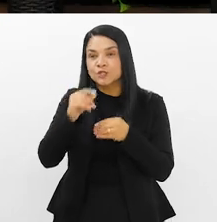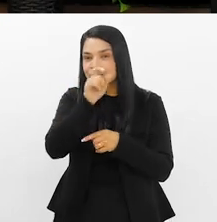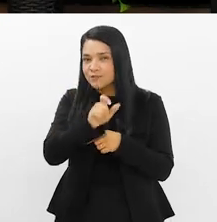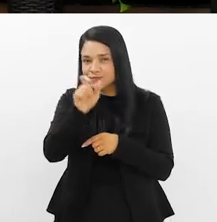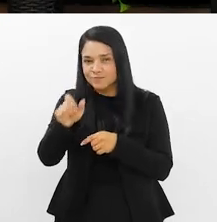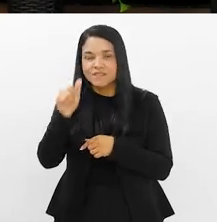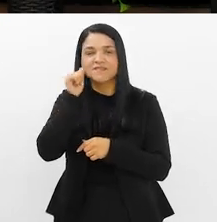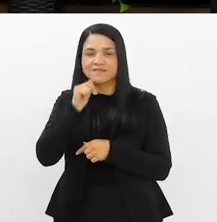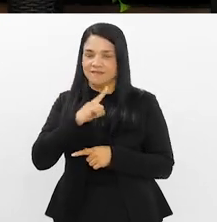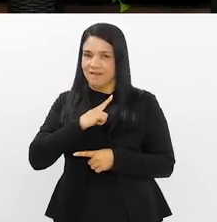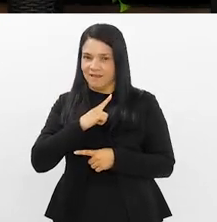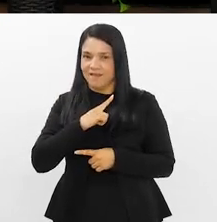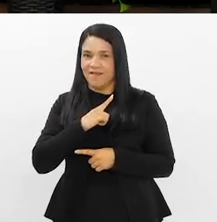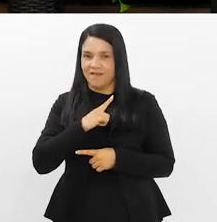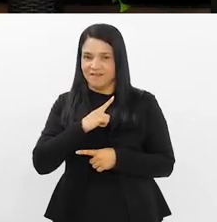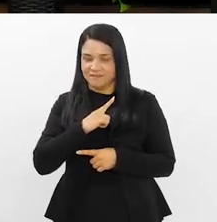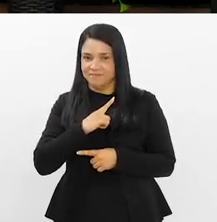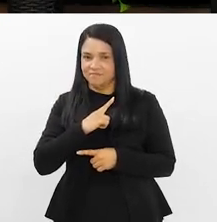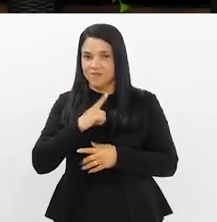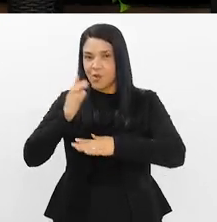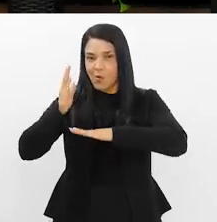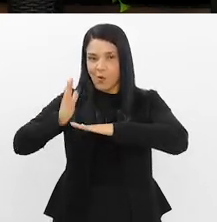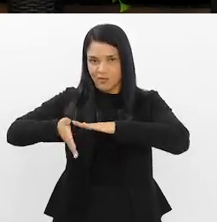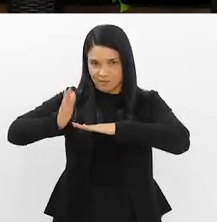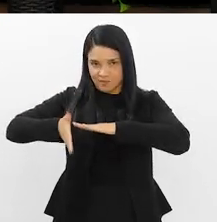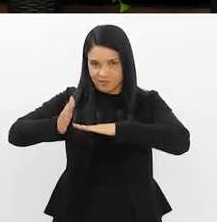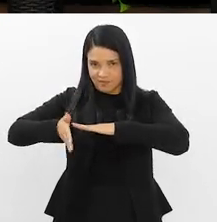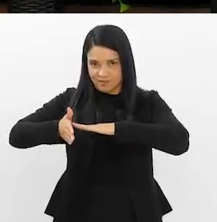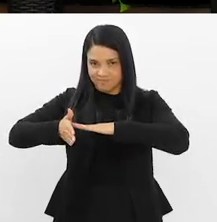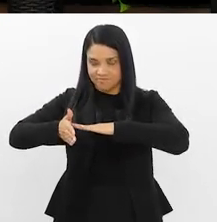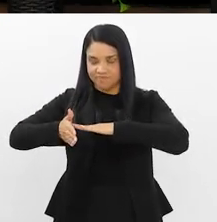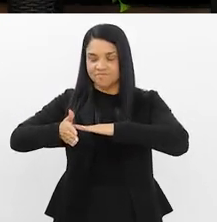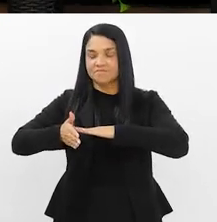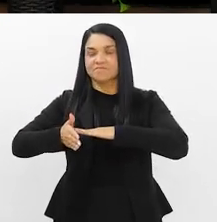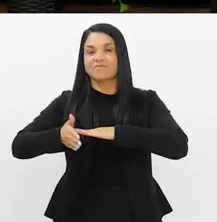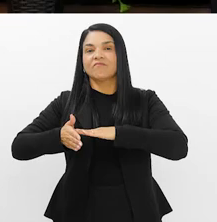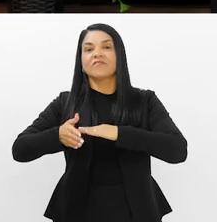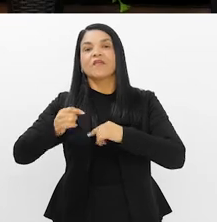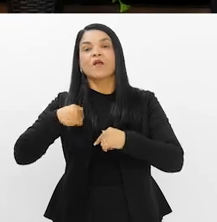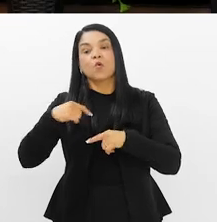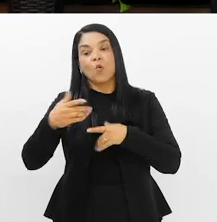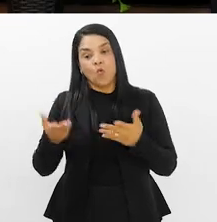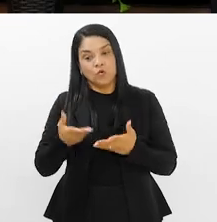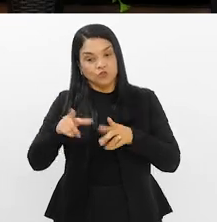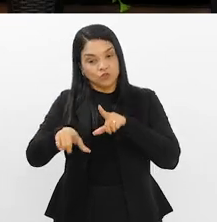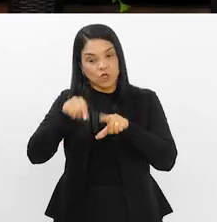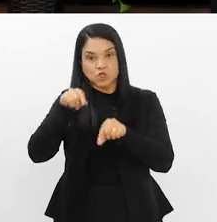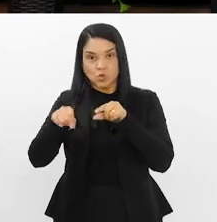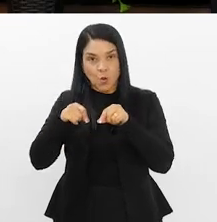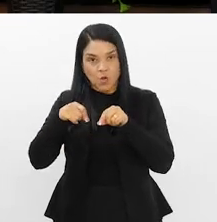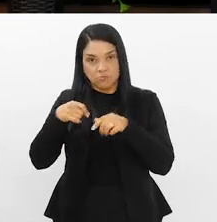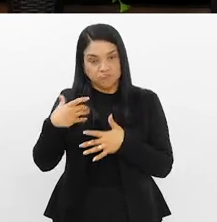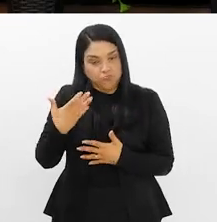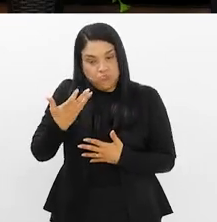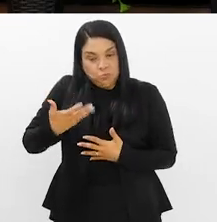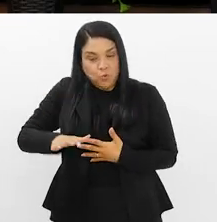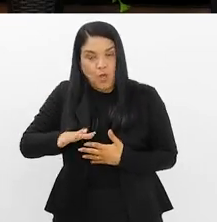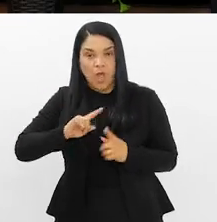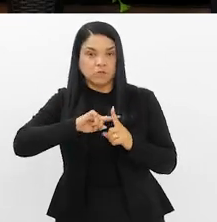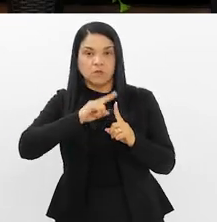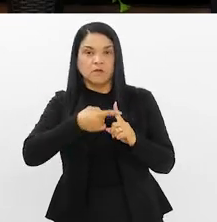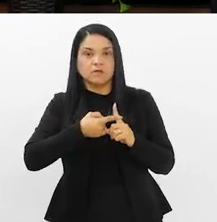as mulheres hoje, né? Contemporâneas a nós. Porque hoje é uma escolha não querer ser